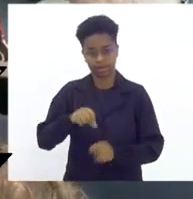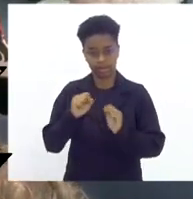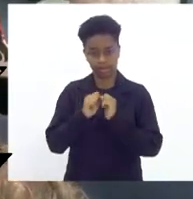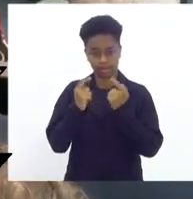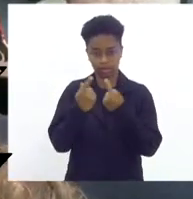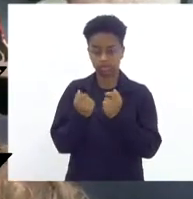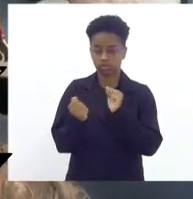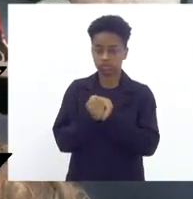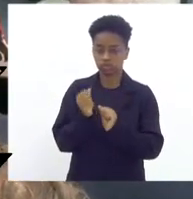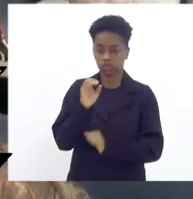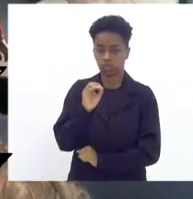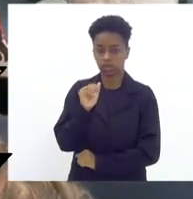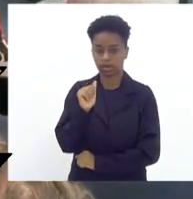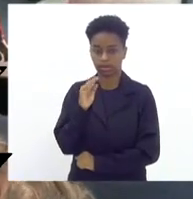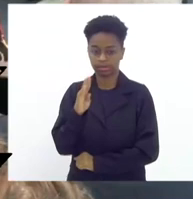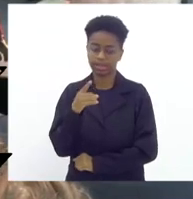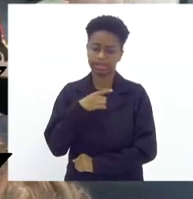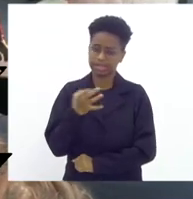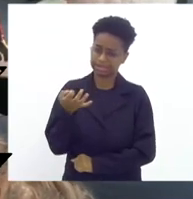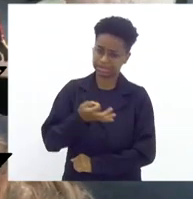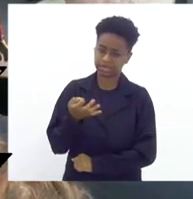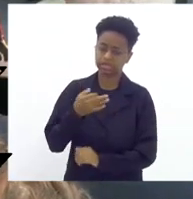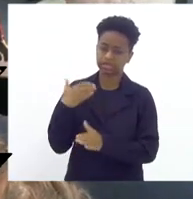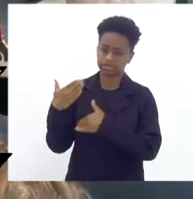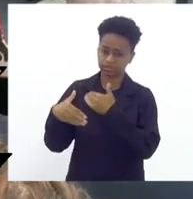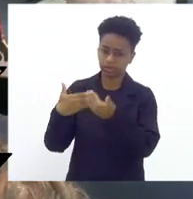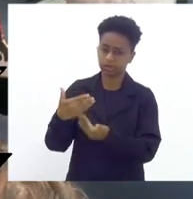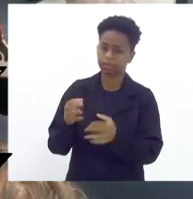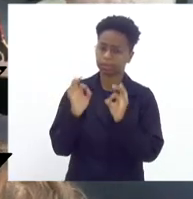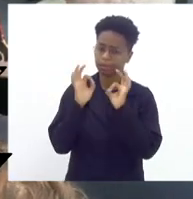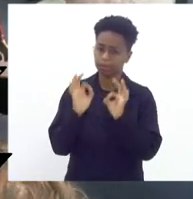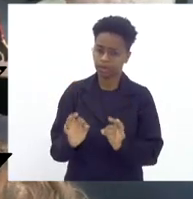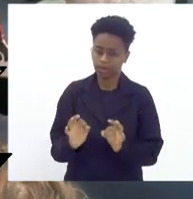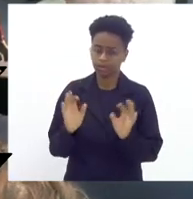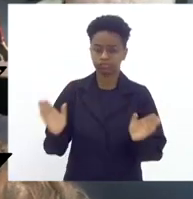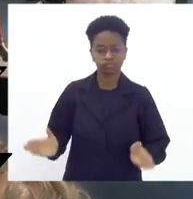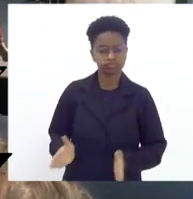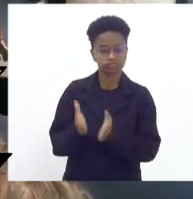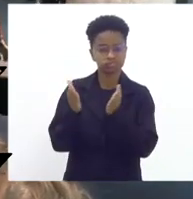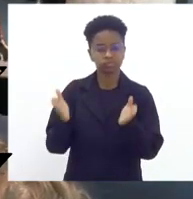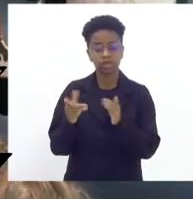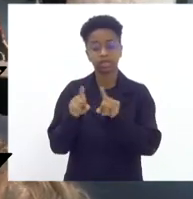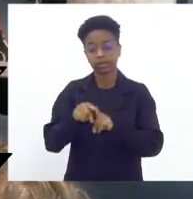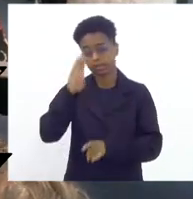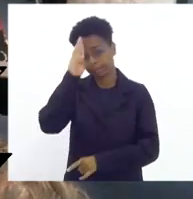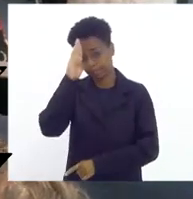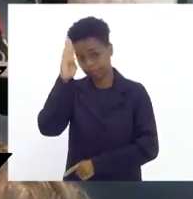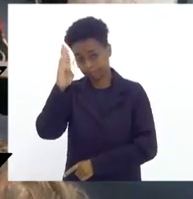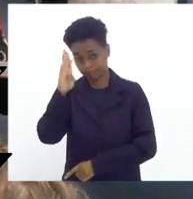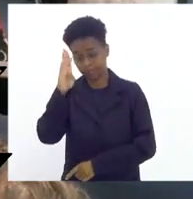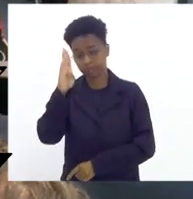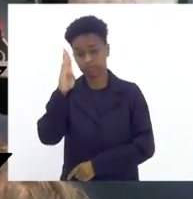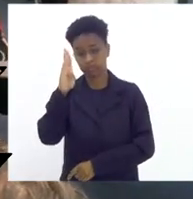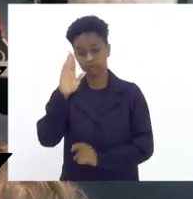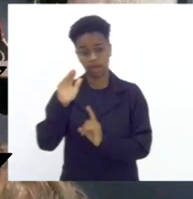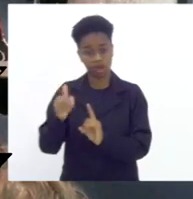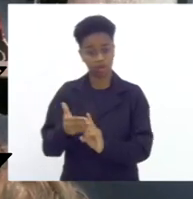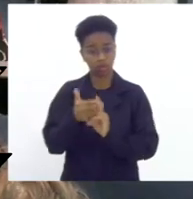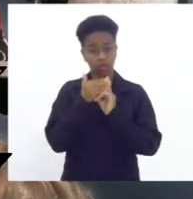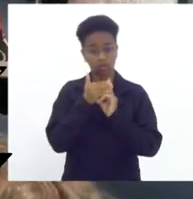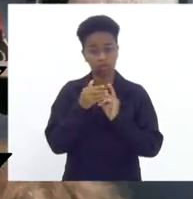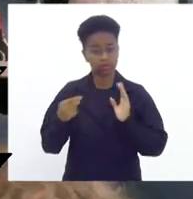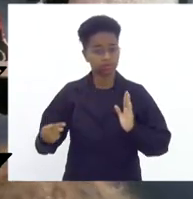certamente vem desenvolvendo né efetivação a promoção e sobretudo o acolhimento